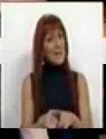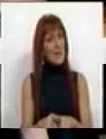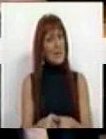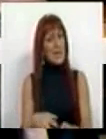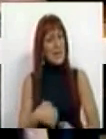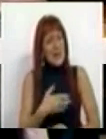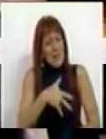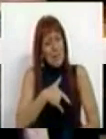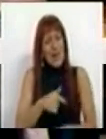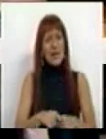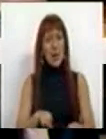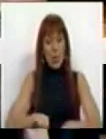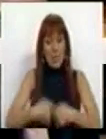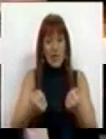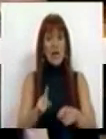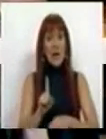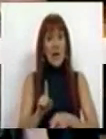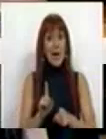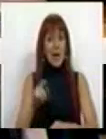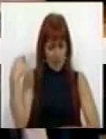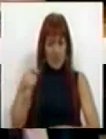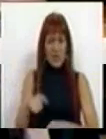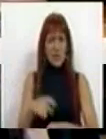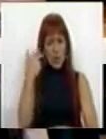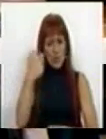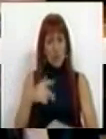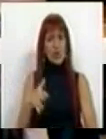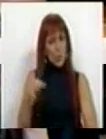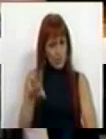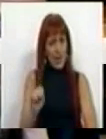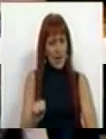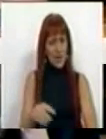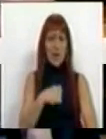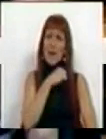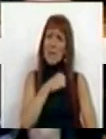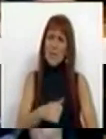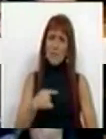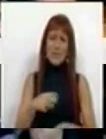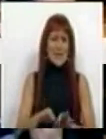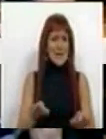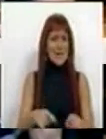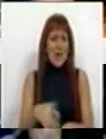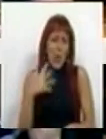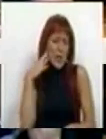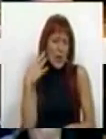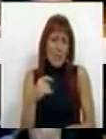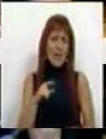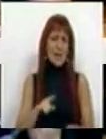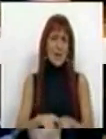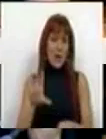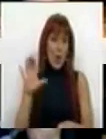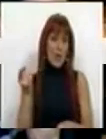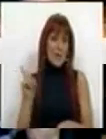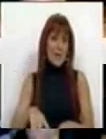sentidas condolências ao seu partido do qual era presidente honorário do partido socialista permitam como creio que ainda troca assim